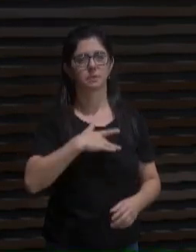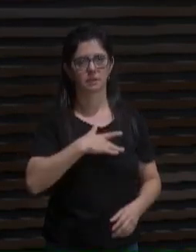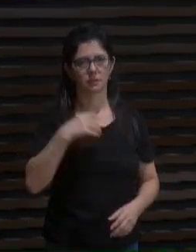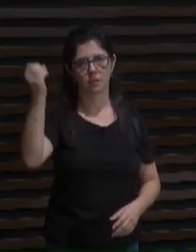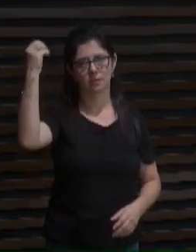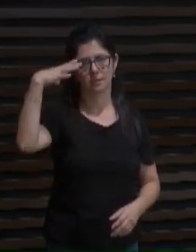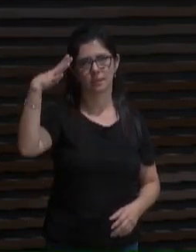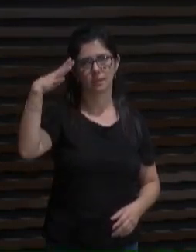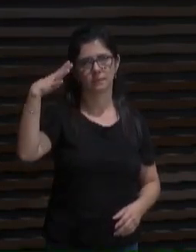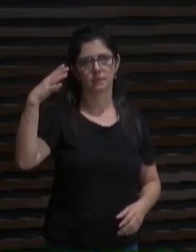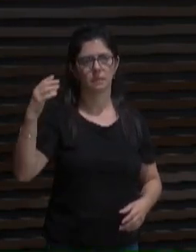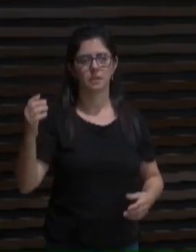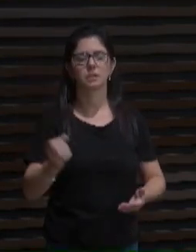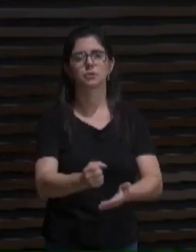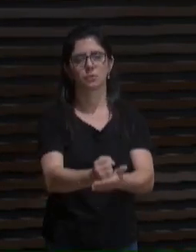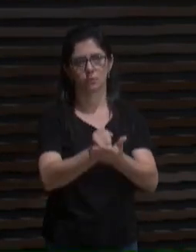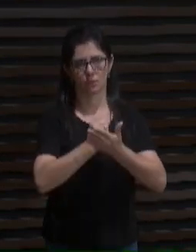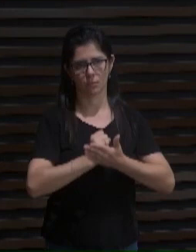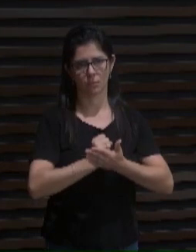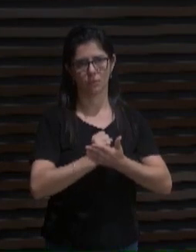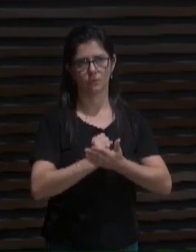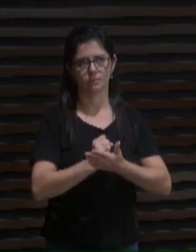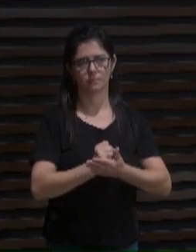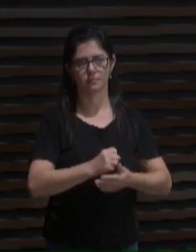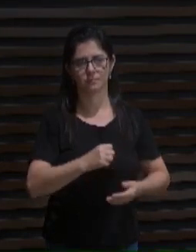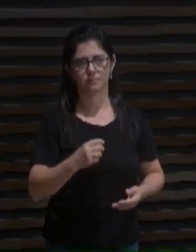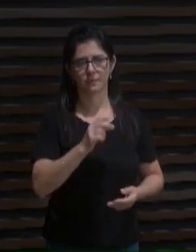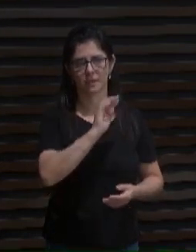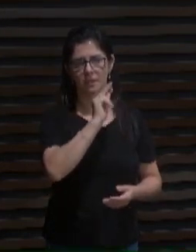e socorro. Hebreus 4,16,